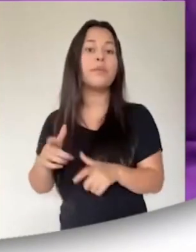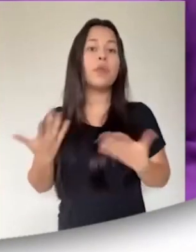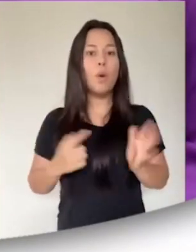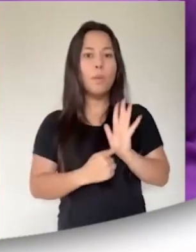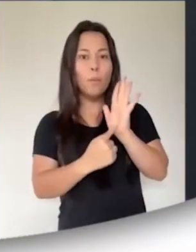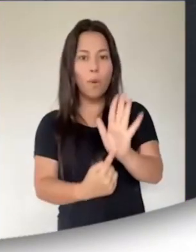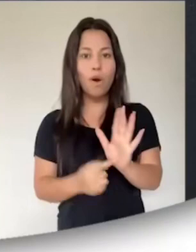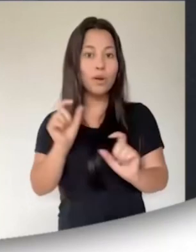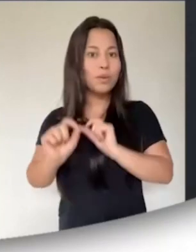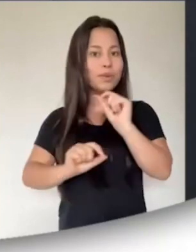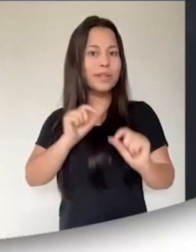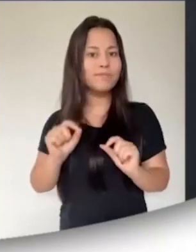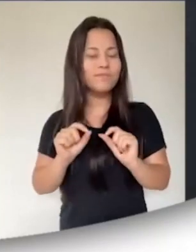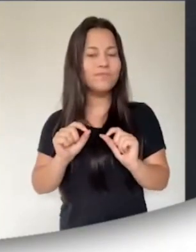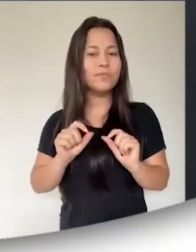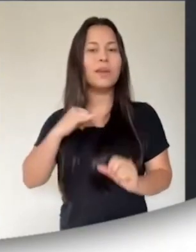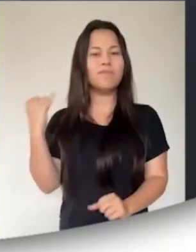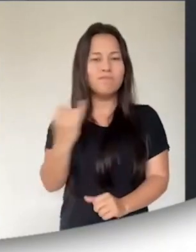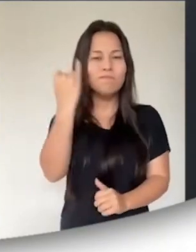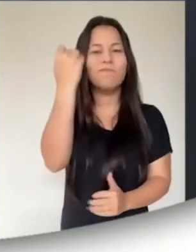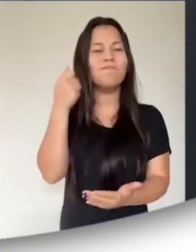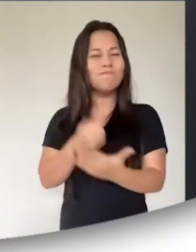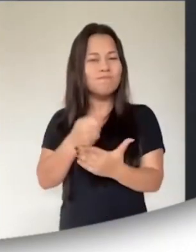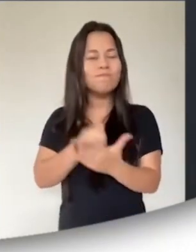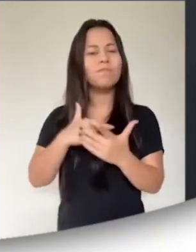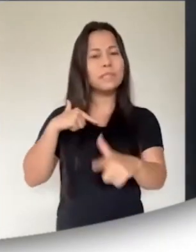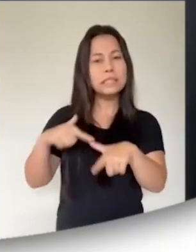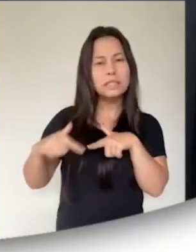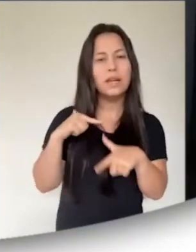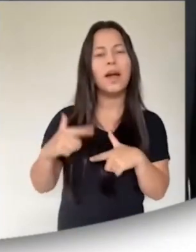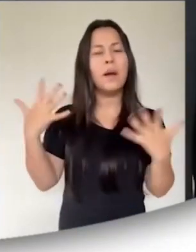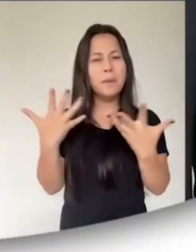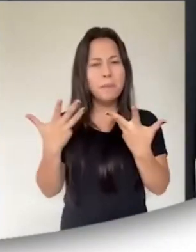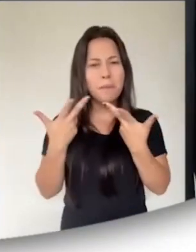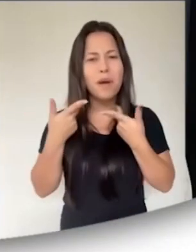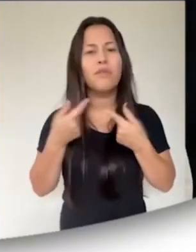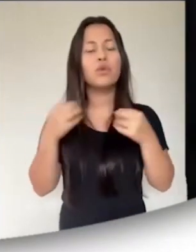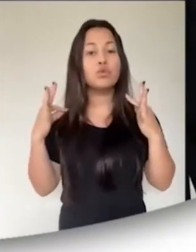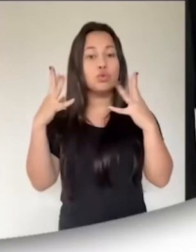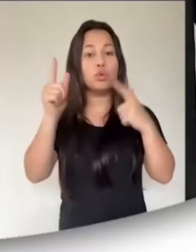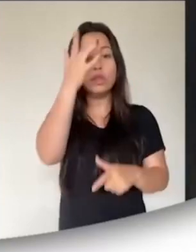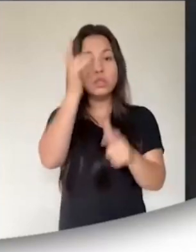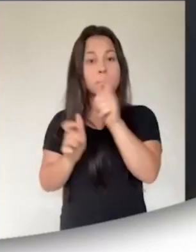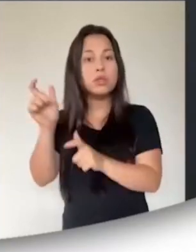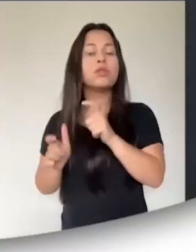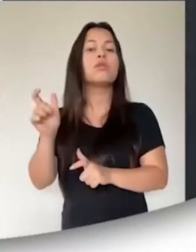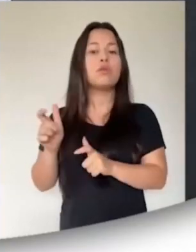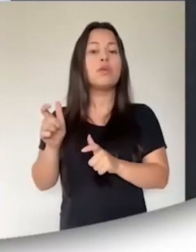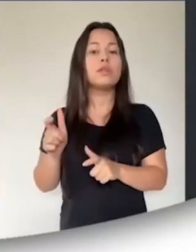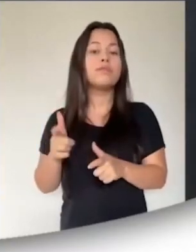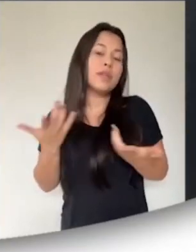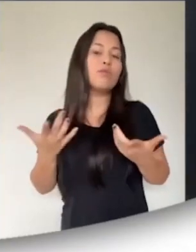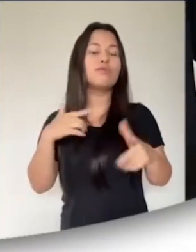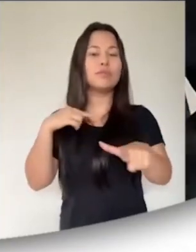ao cidadão. Isso mostra, né, a importância, a dedicação, mostra o trabalho maravilhoso de todos os servidores